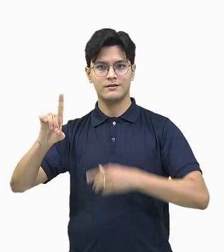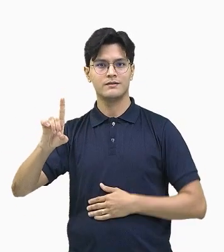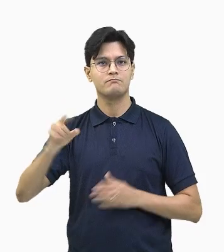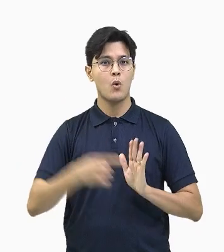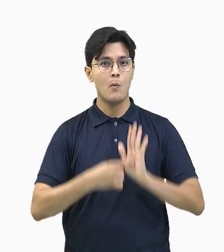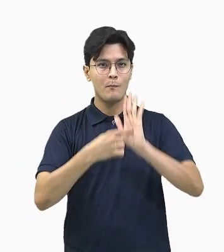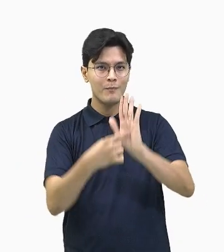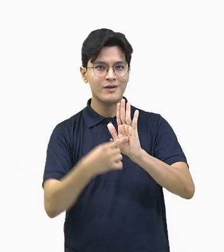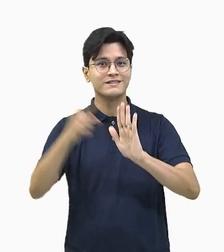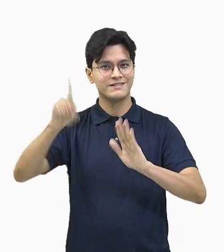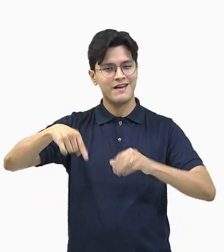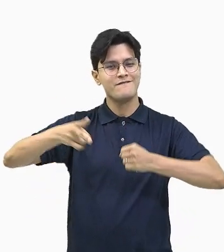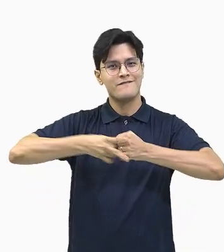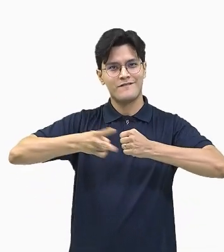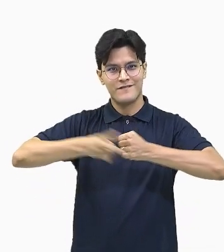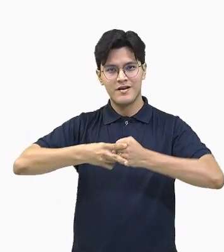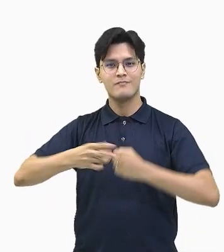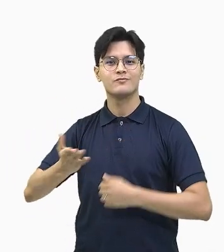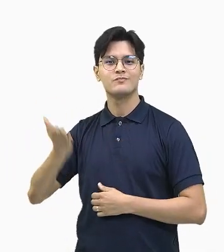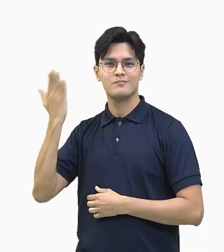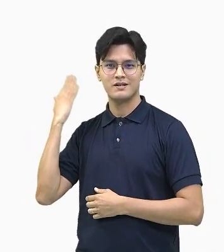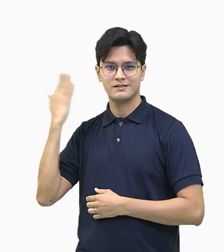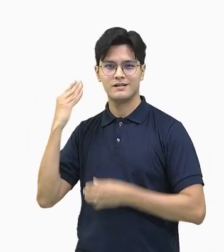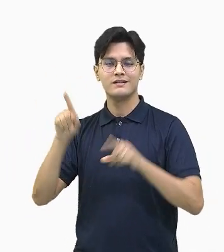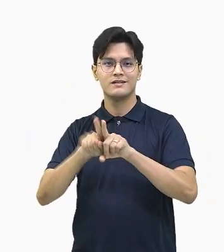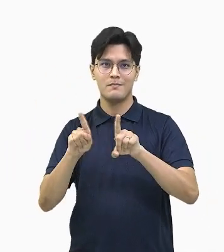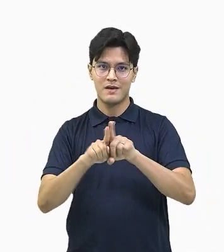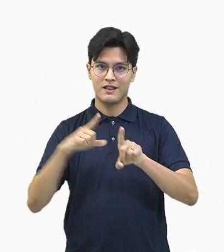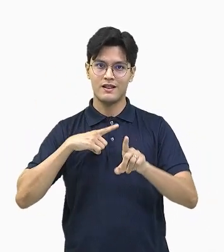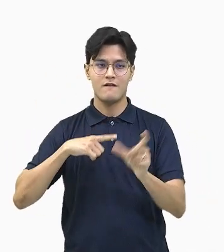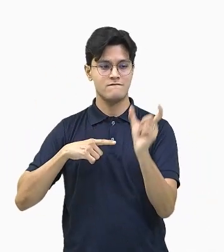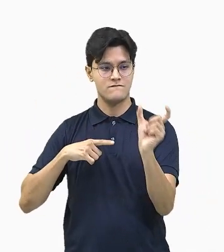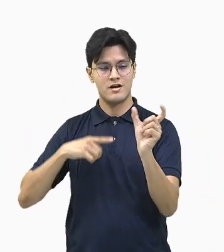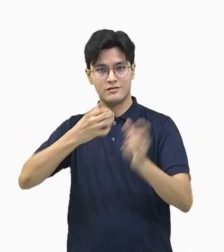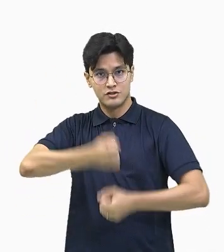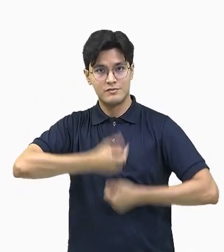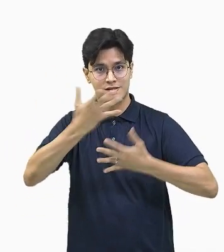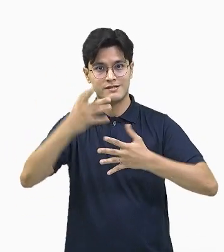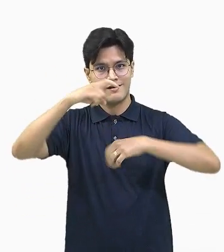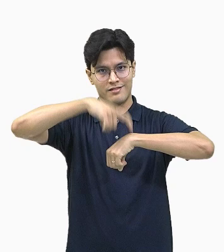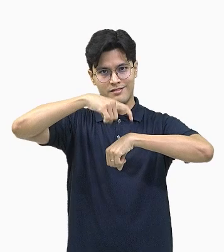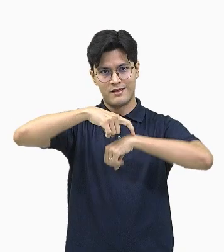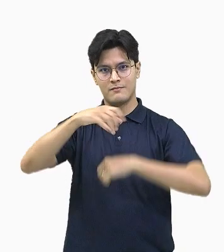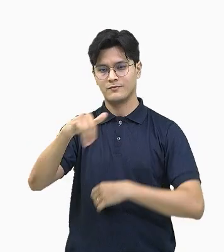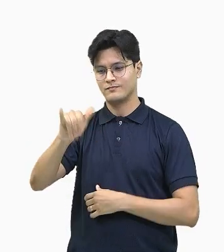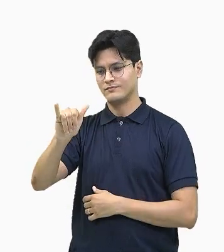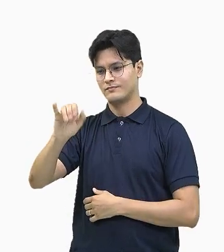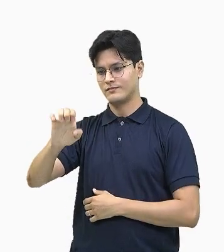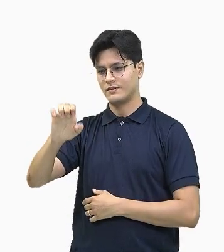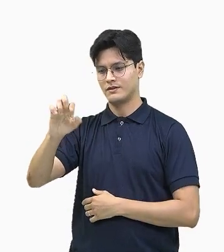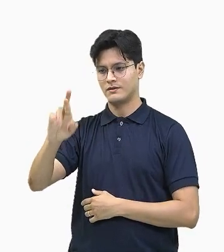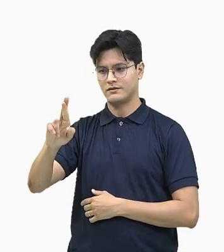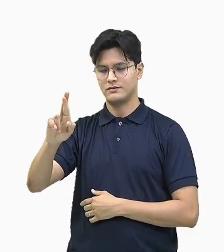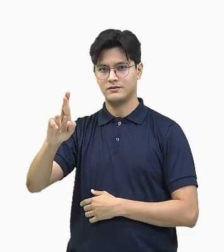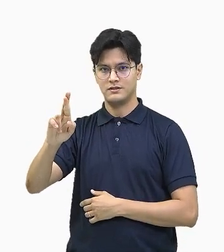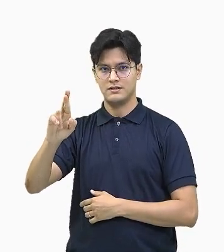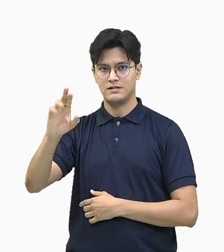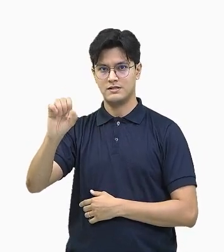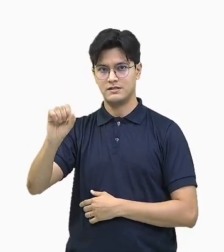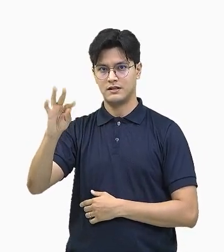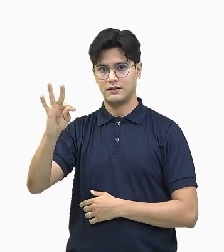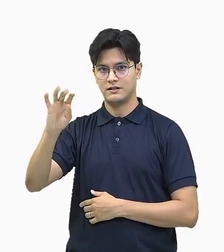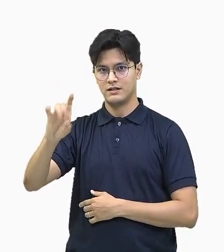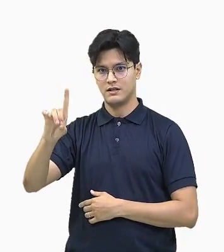no passado, além da expressão de tempo yesterday. Você tem a próxima frase, they went to school. Went